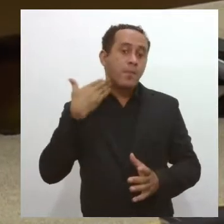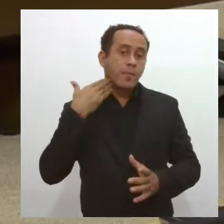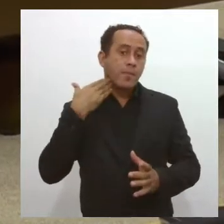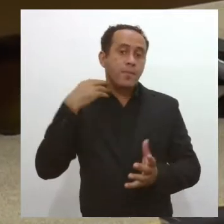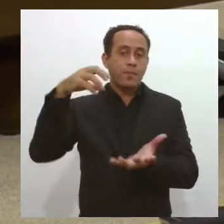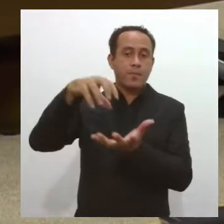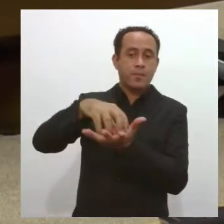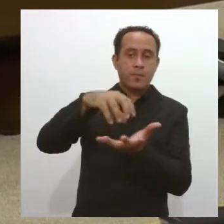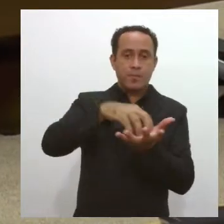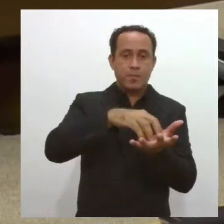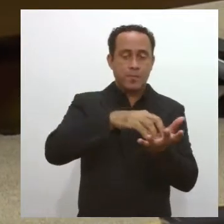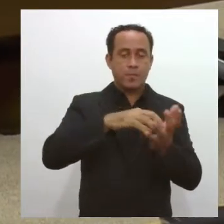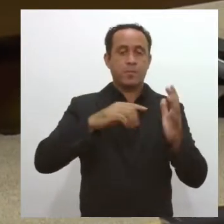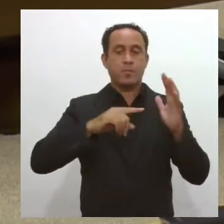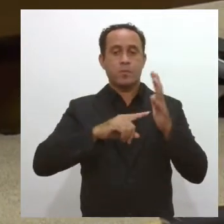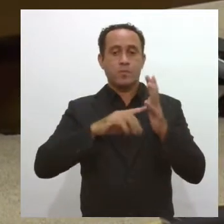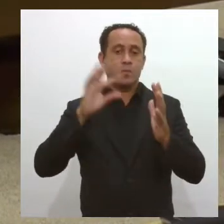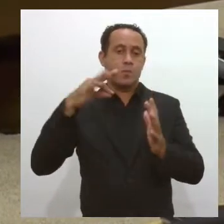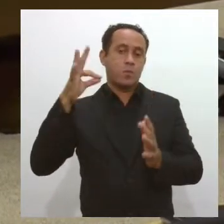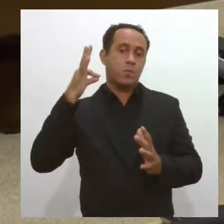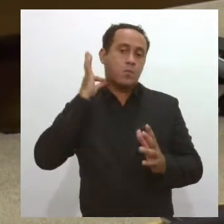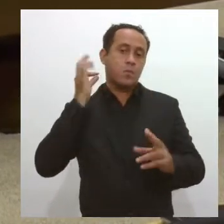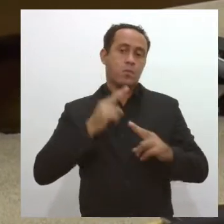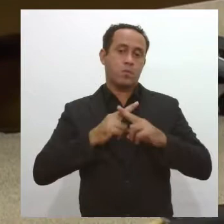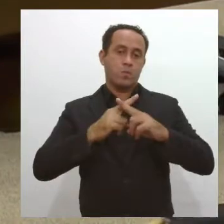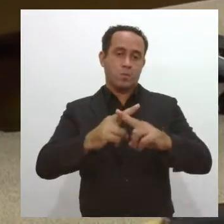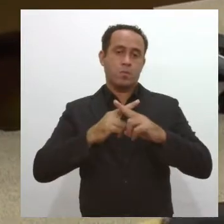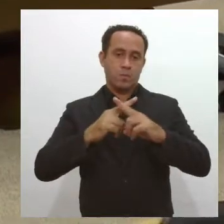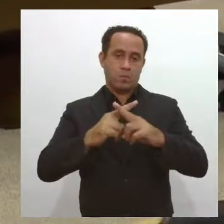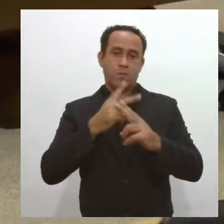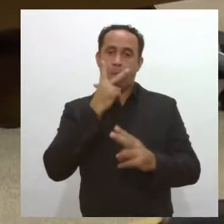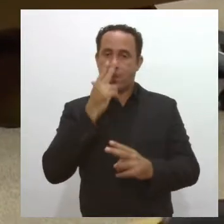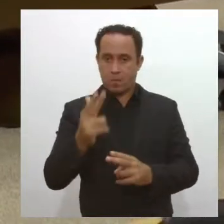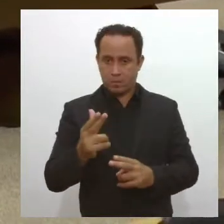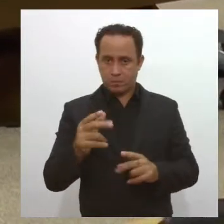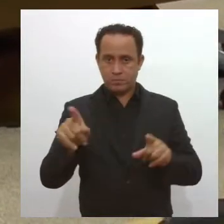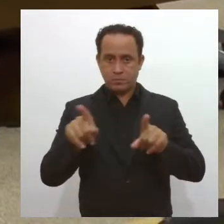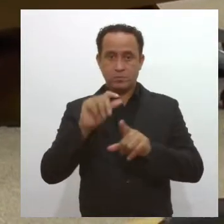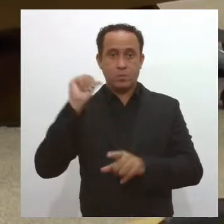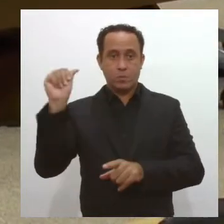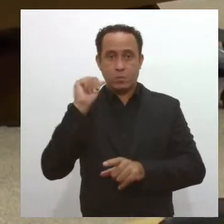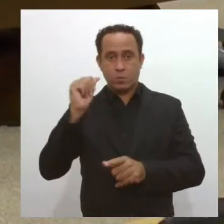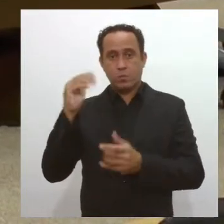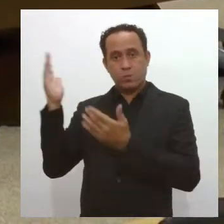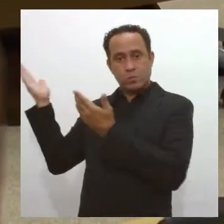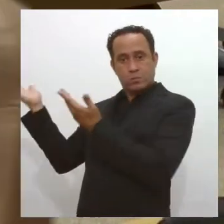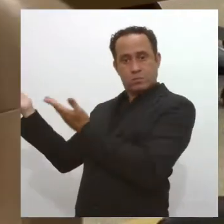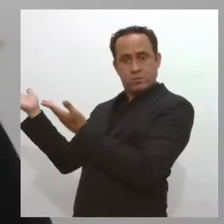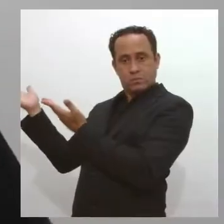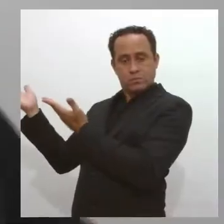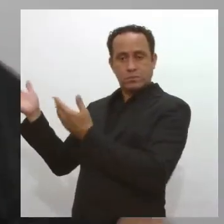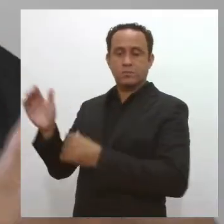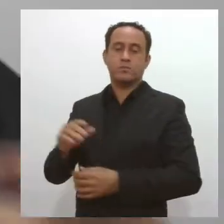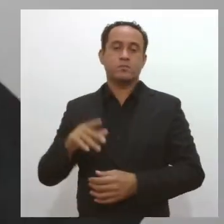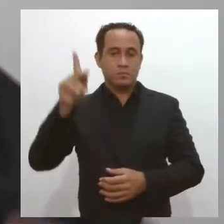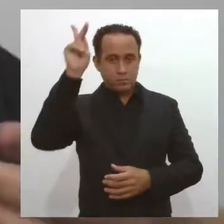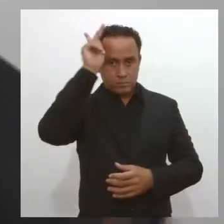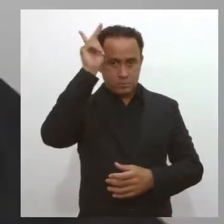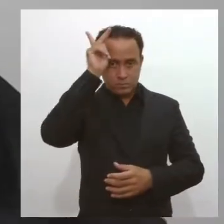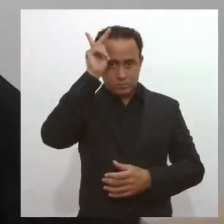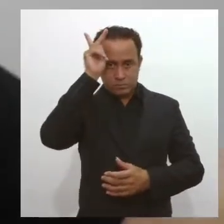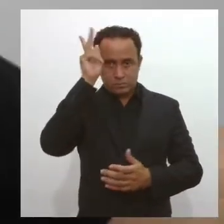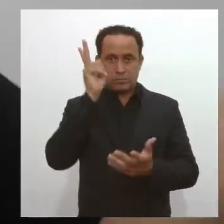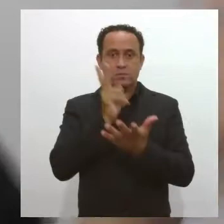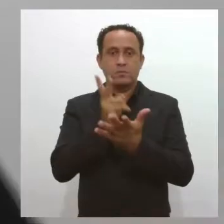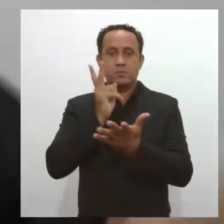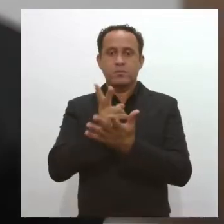de crédito, loterias e estabelecimentos semelhantes. A autora do projeto é a deputada Kitty Lima. Vinha sempre falando da